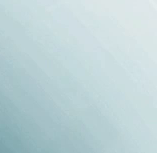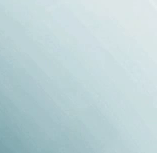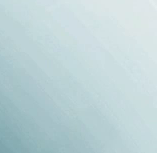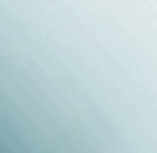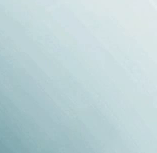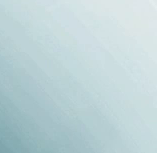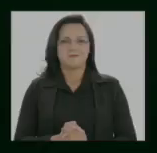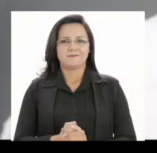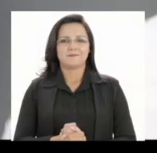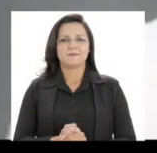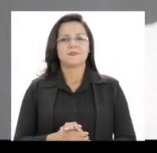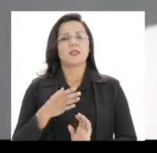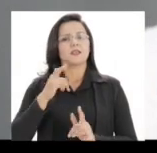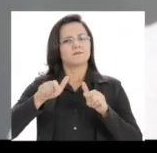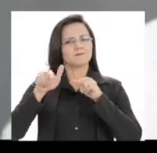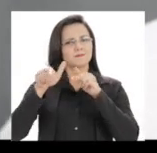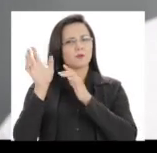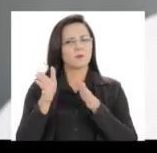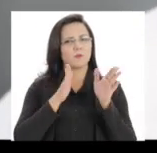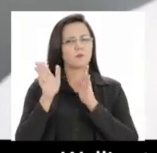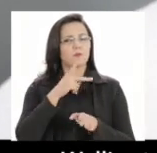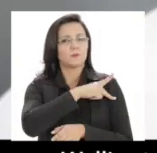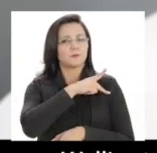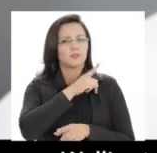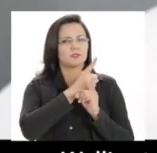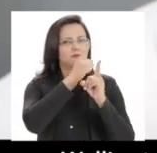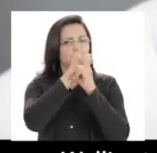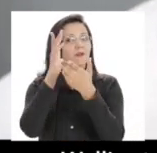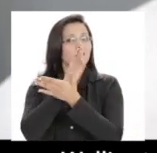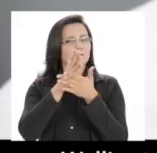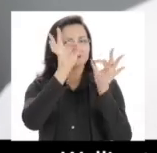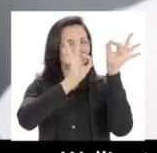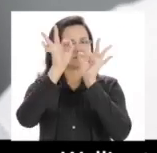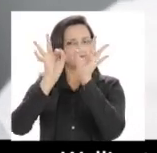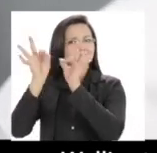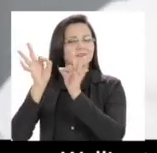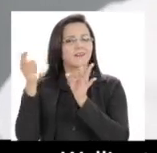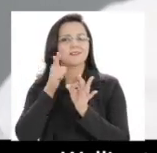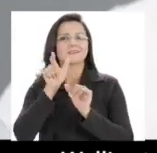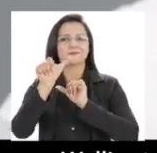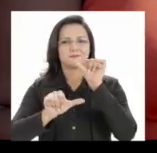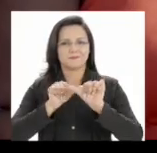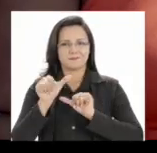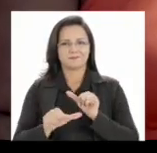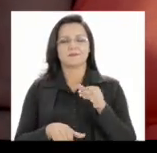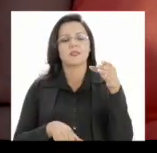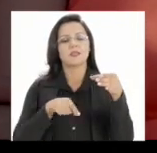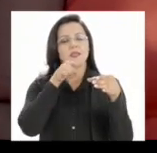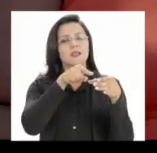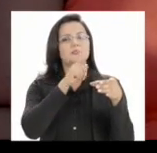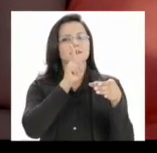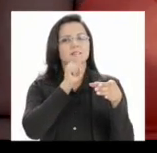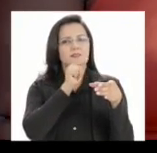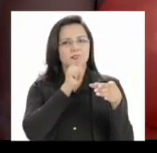cara. Na sua caminhada pelo Piauí, Wellington reencontra as marcas do seu trabalho transformador. Essa